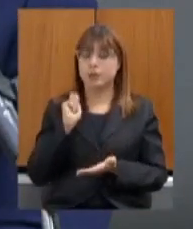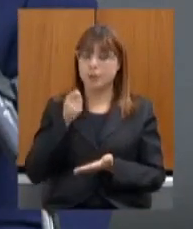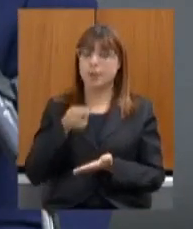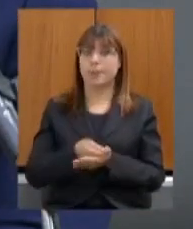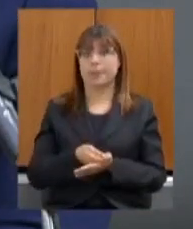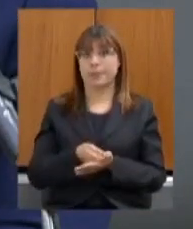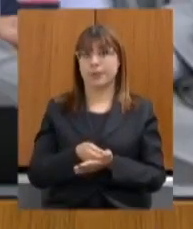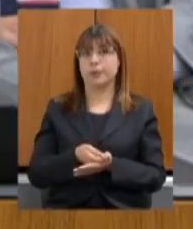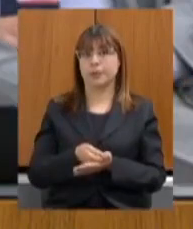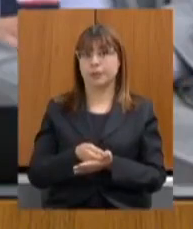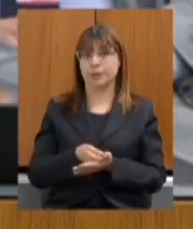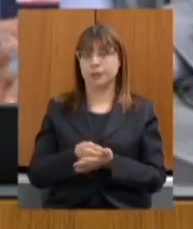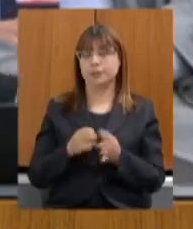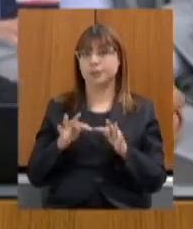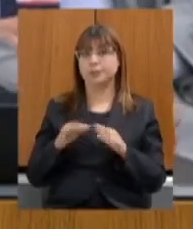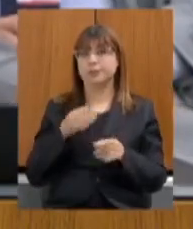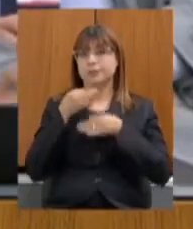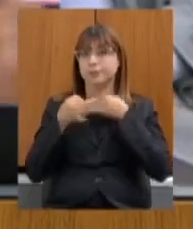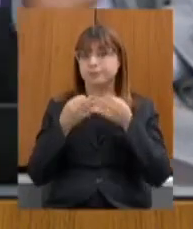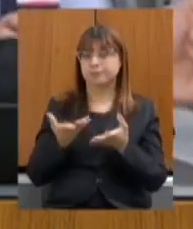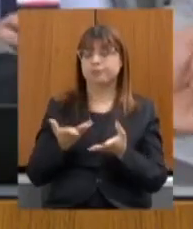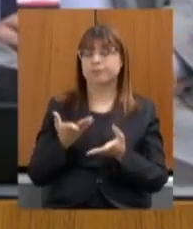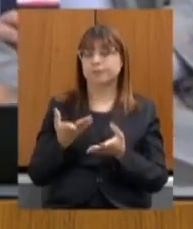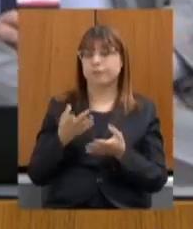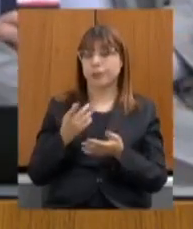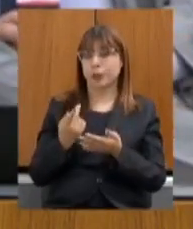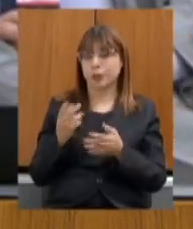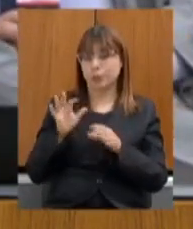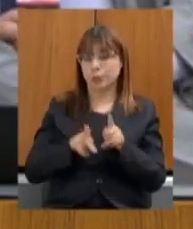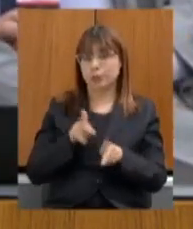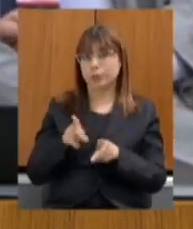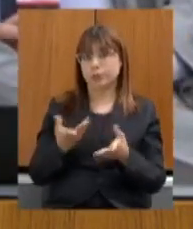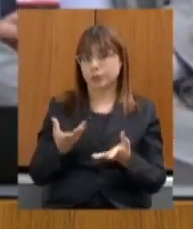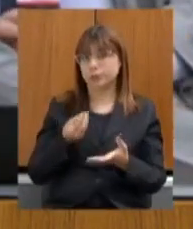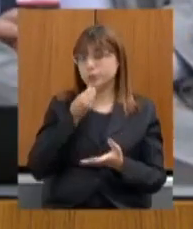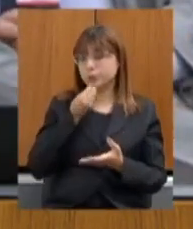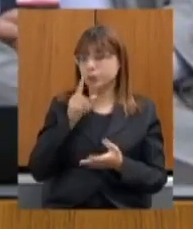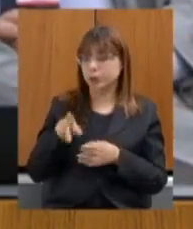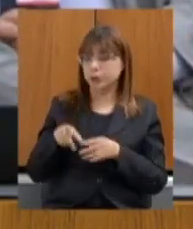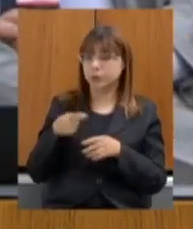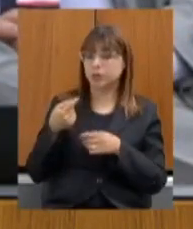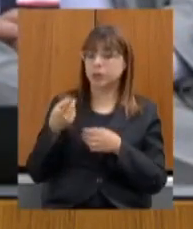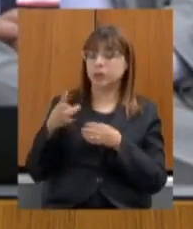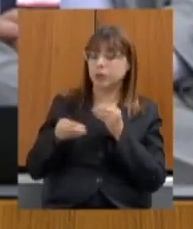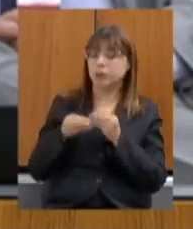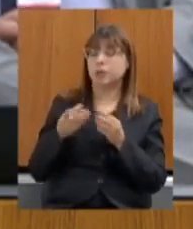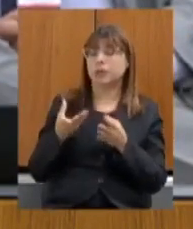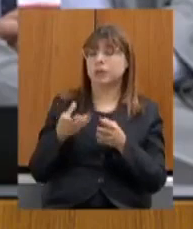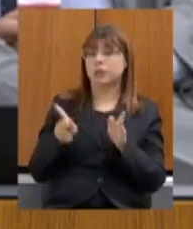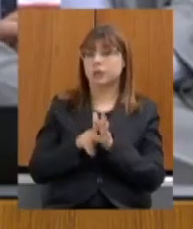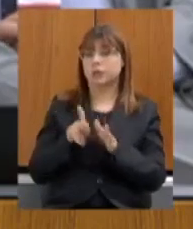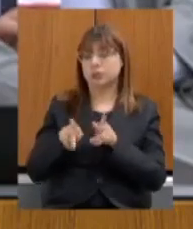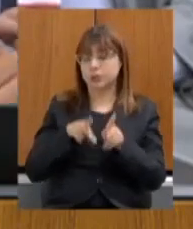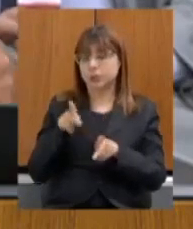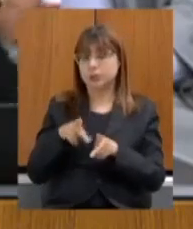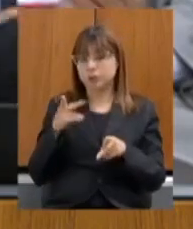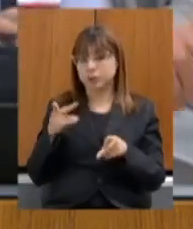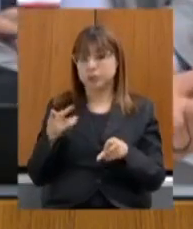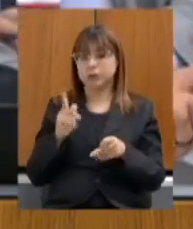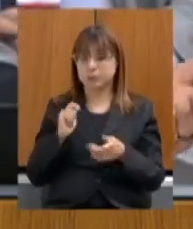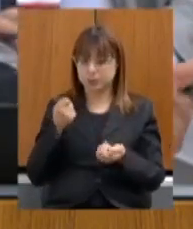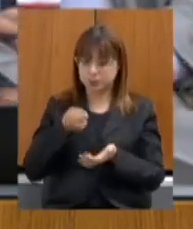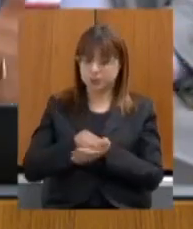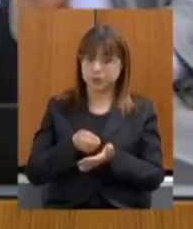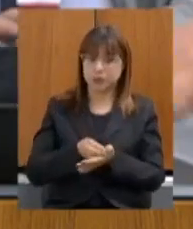as emendas populares. Então, o que o senhor acha da gente transformar essas emendas em impositivas? eu acho só de serem emendas advindas do